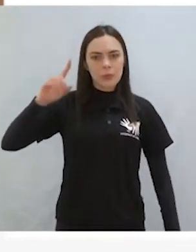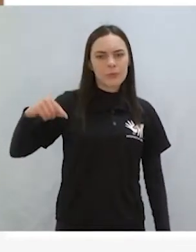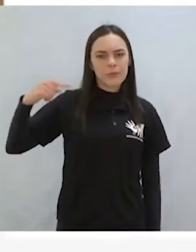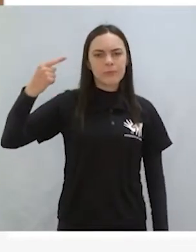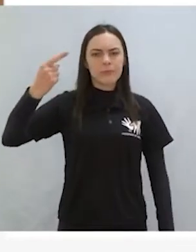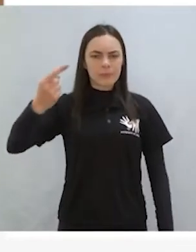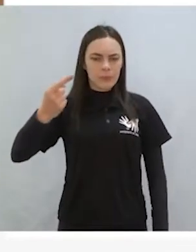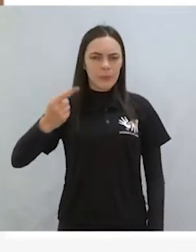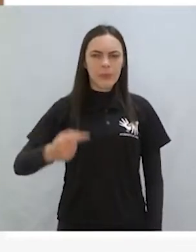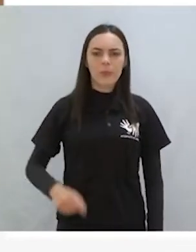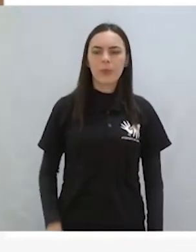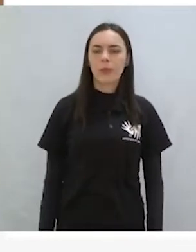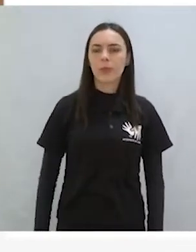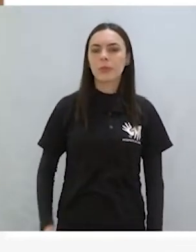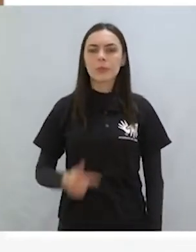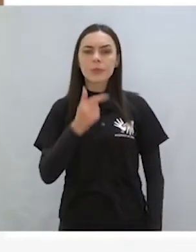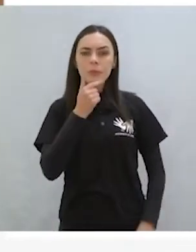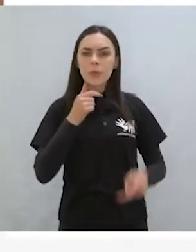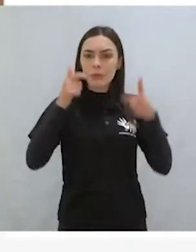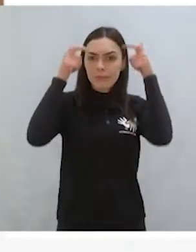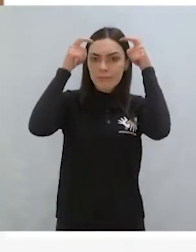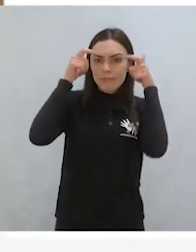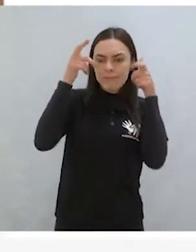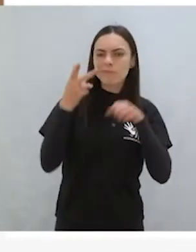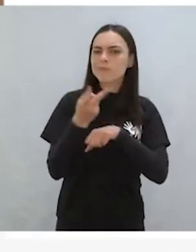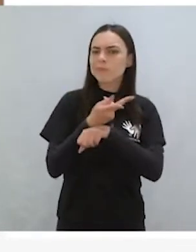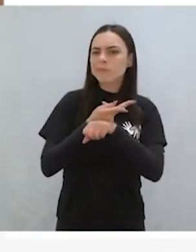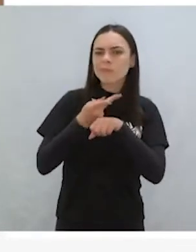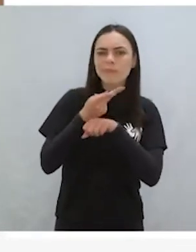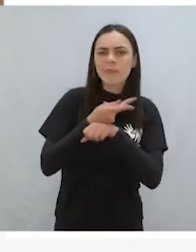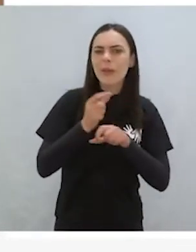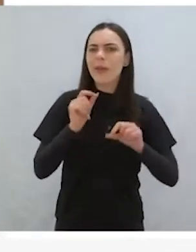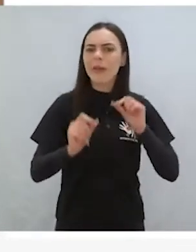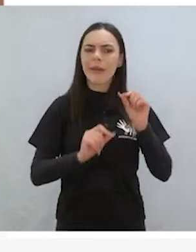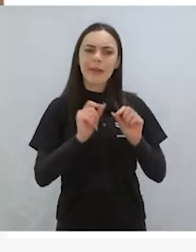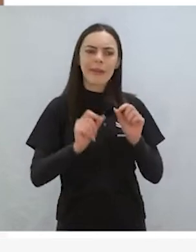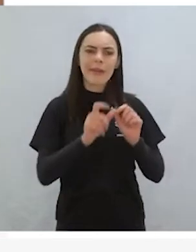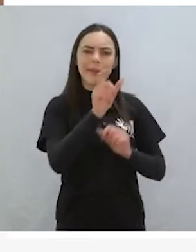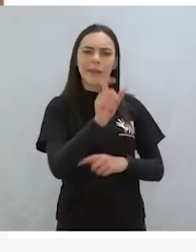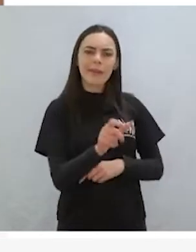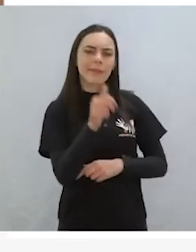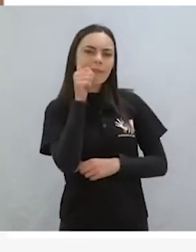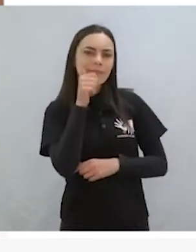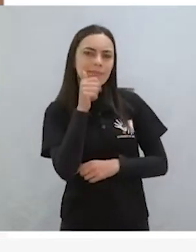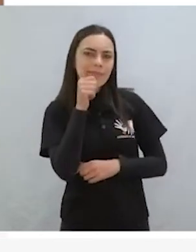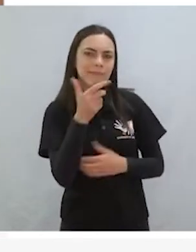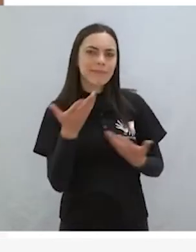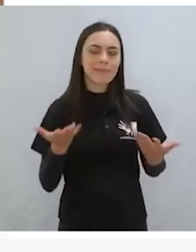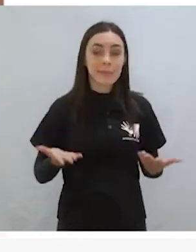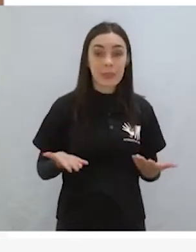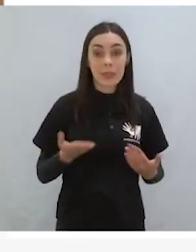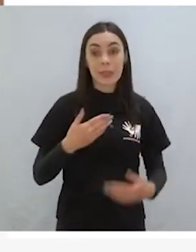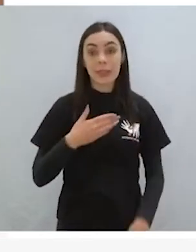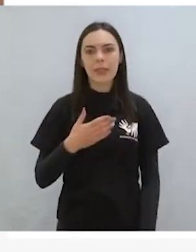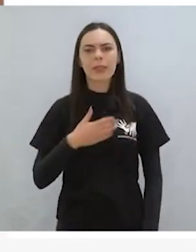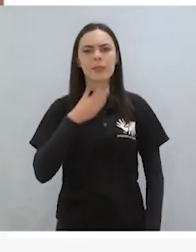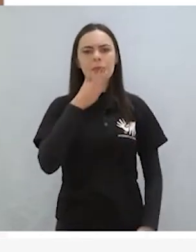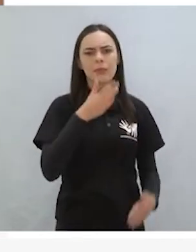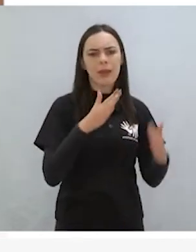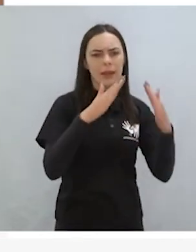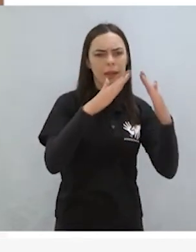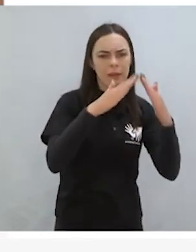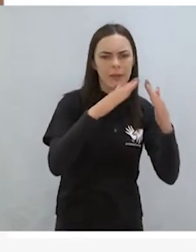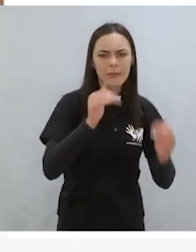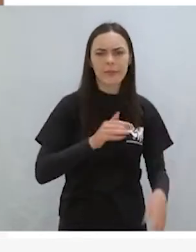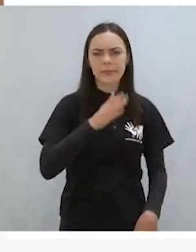No dia seguinte, querendo reencontrar a misteriosa dançarina, o príncipe foi